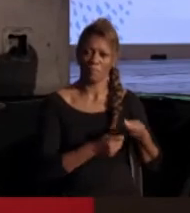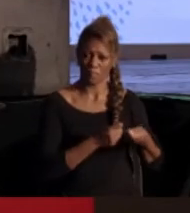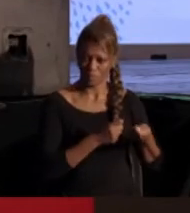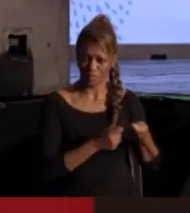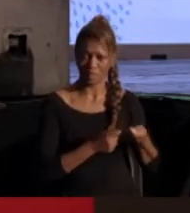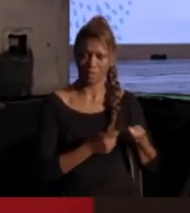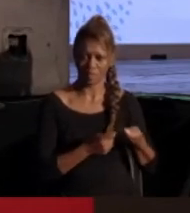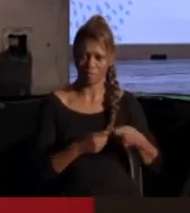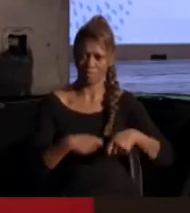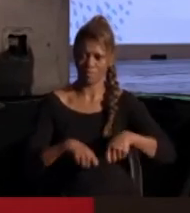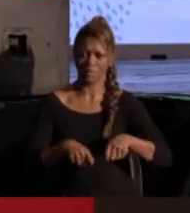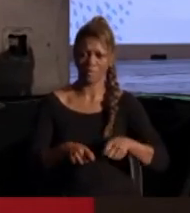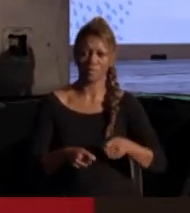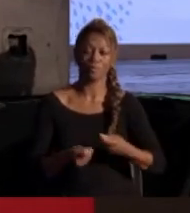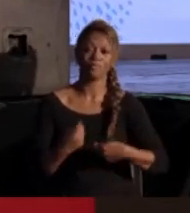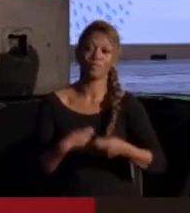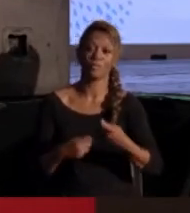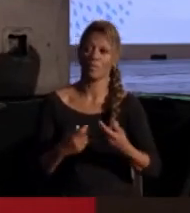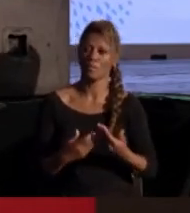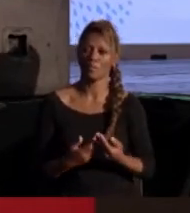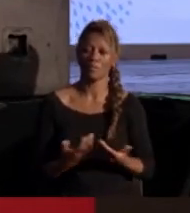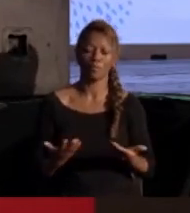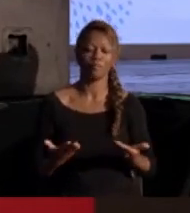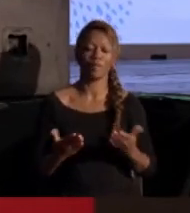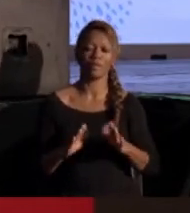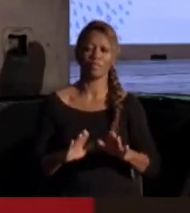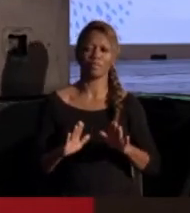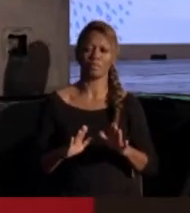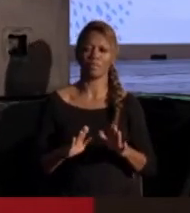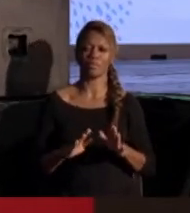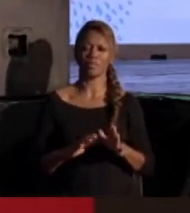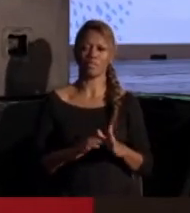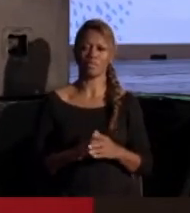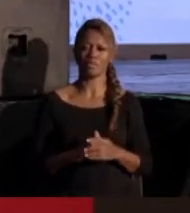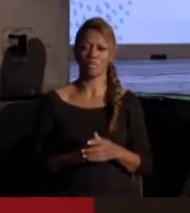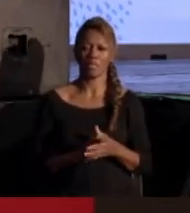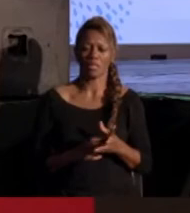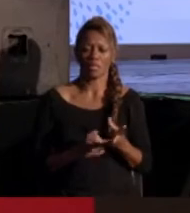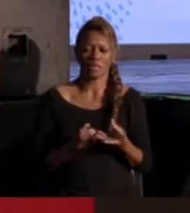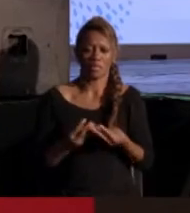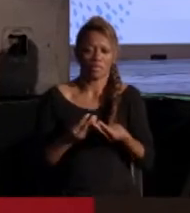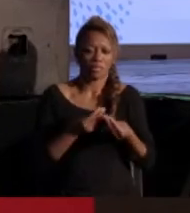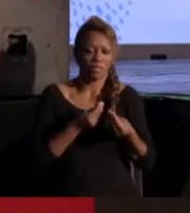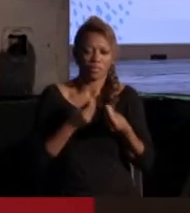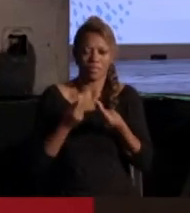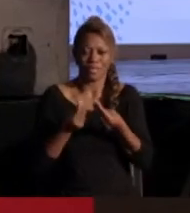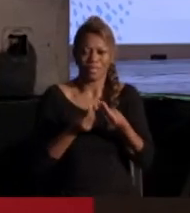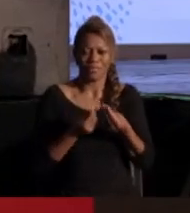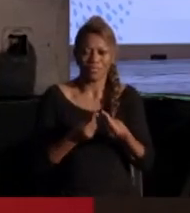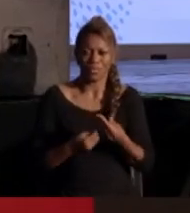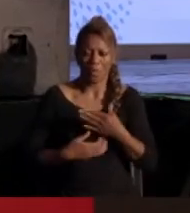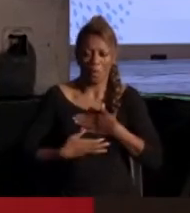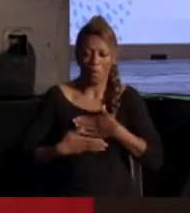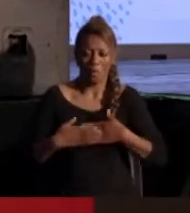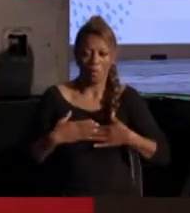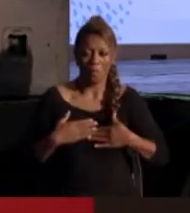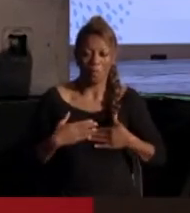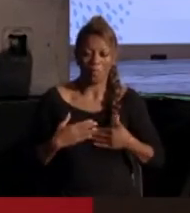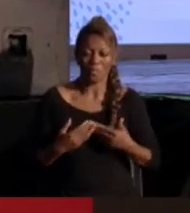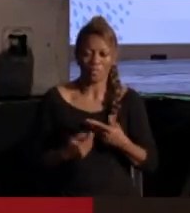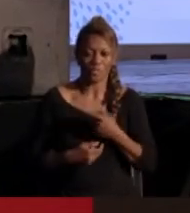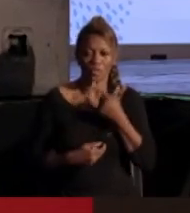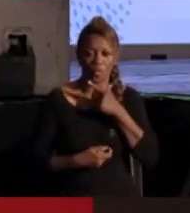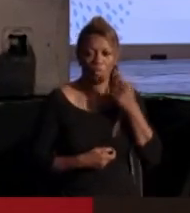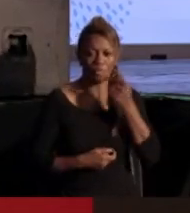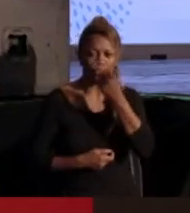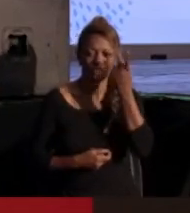aqui é negociada. Eu não posso colocar a boca no corpo do outro, mesmo numa relação sexual, sem que eu tenha